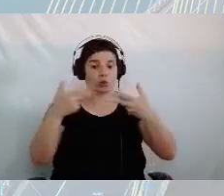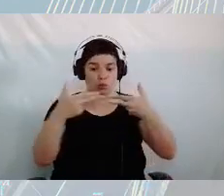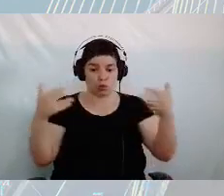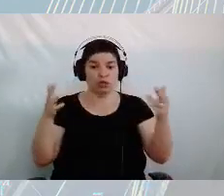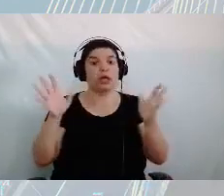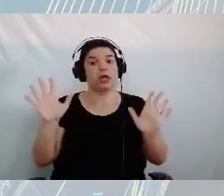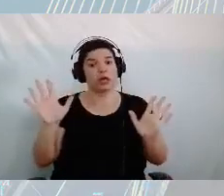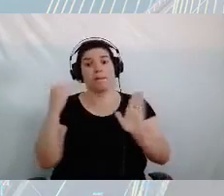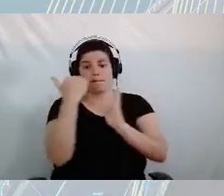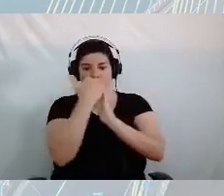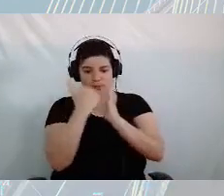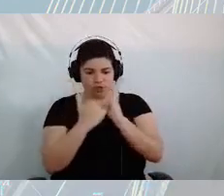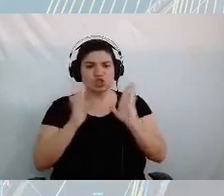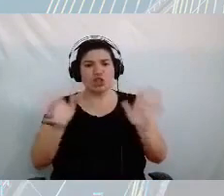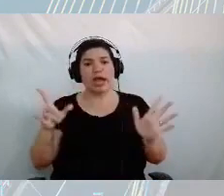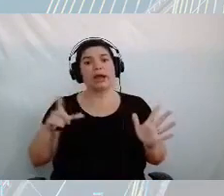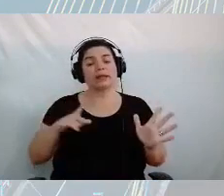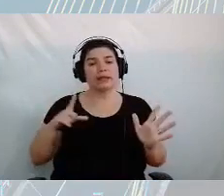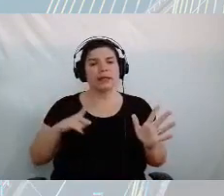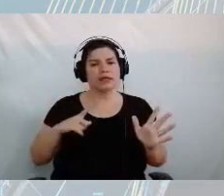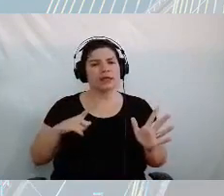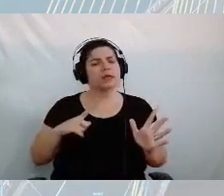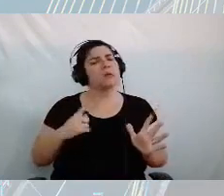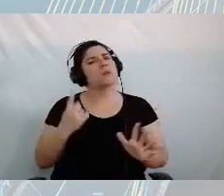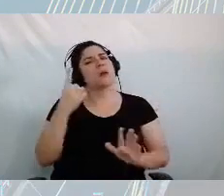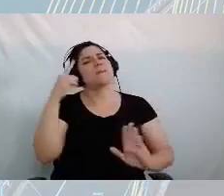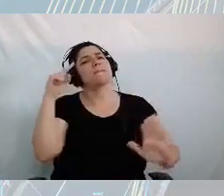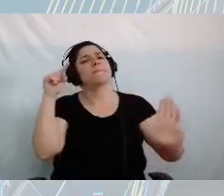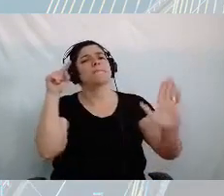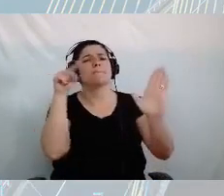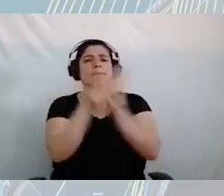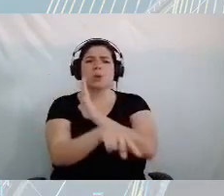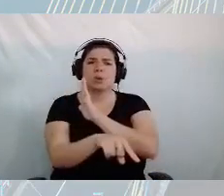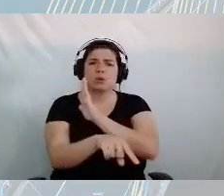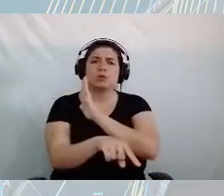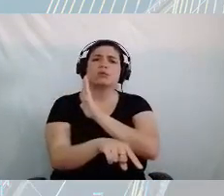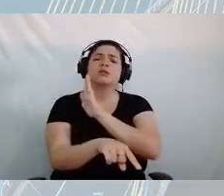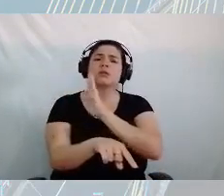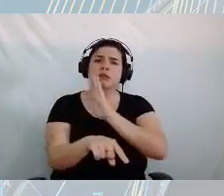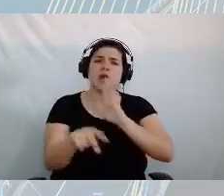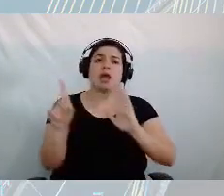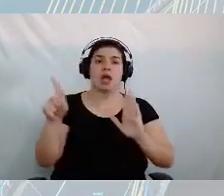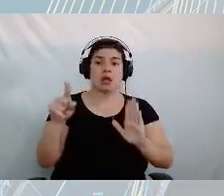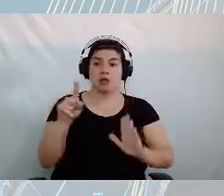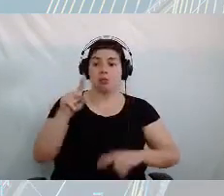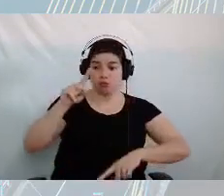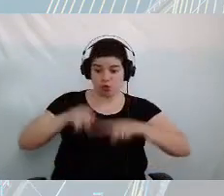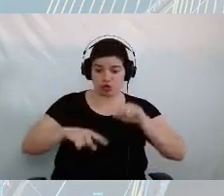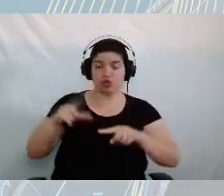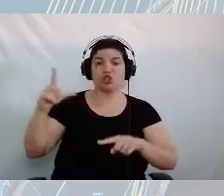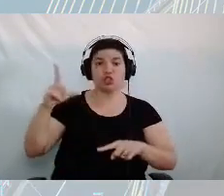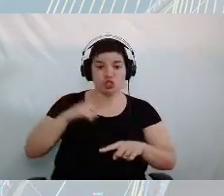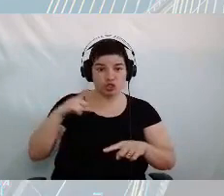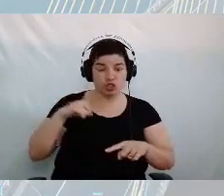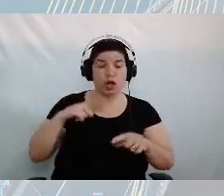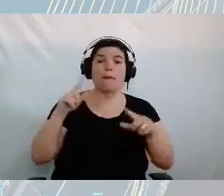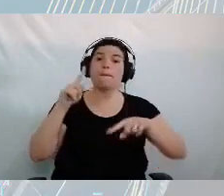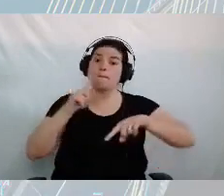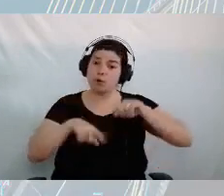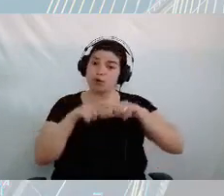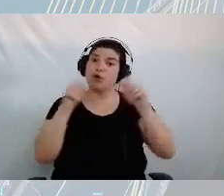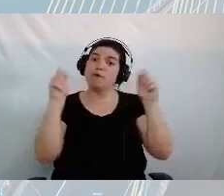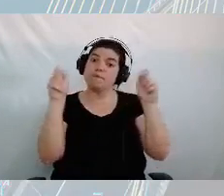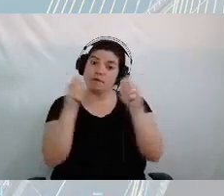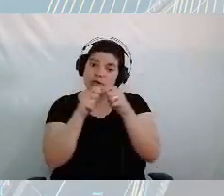já existem. Existia uma pergunta ainda não respondida. O produto existia, o produto fazia, o produto não